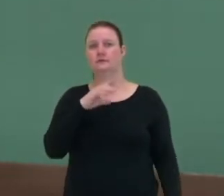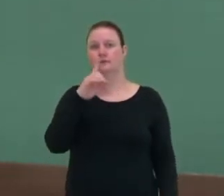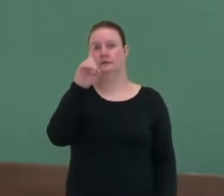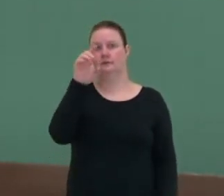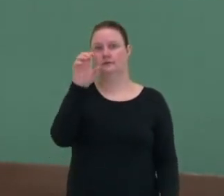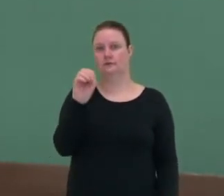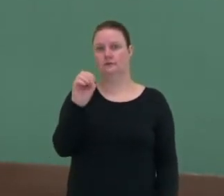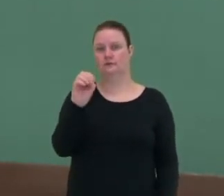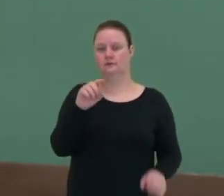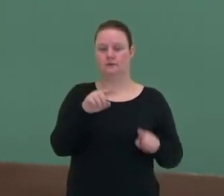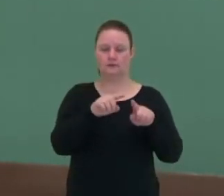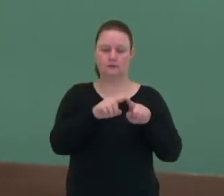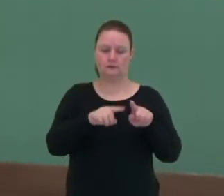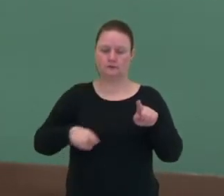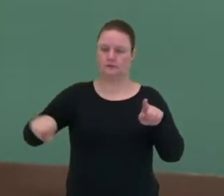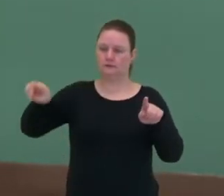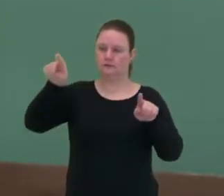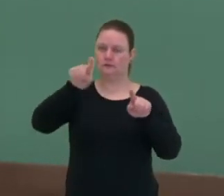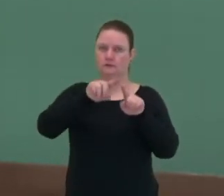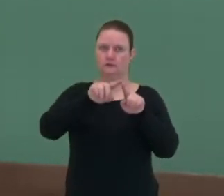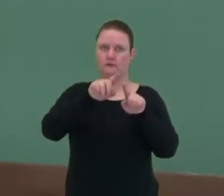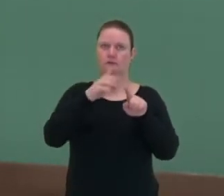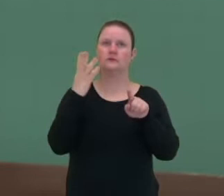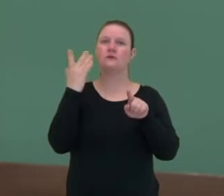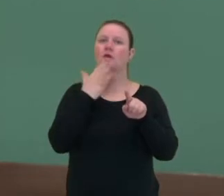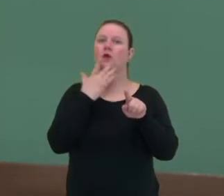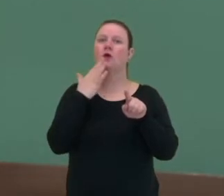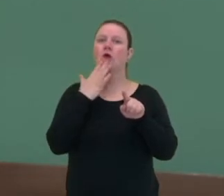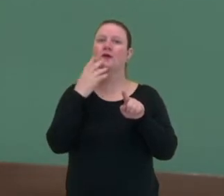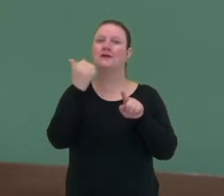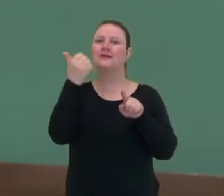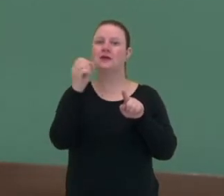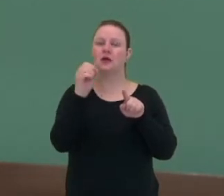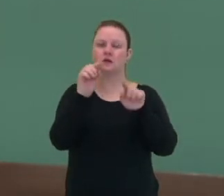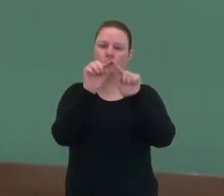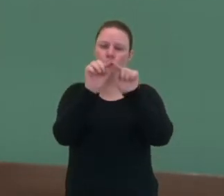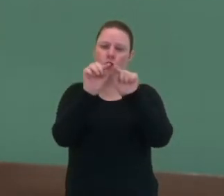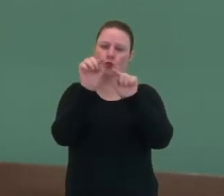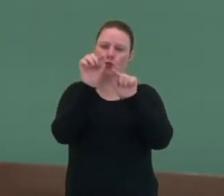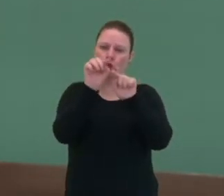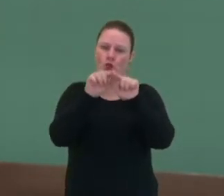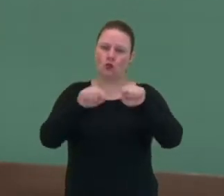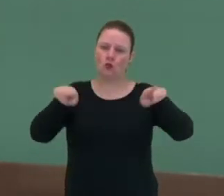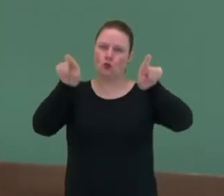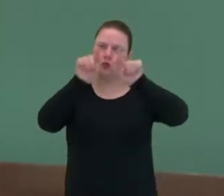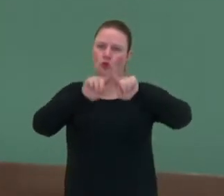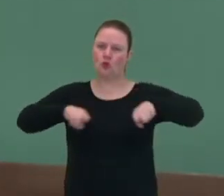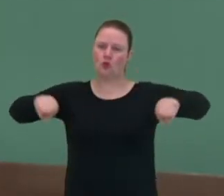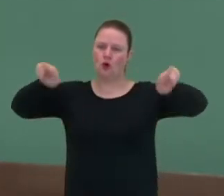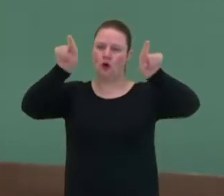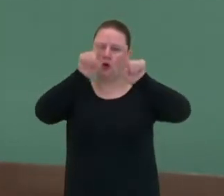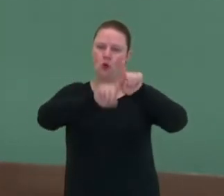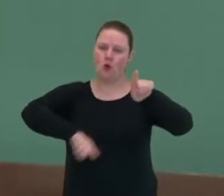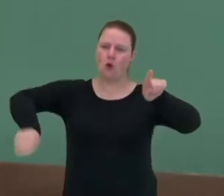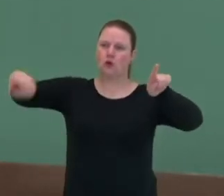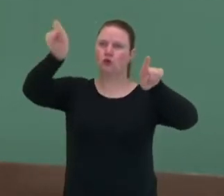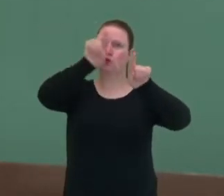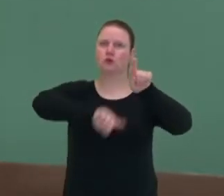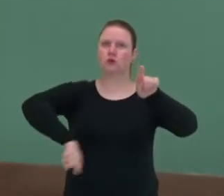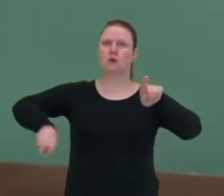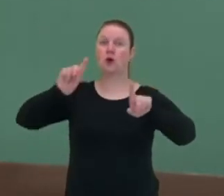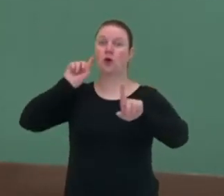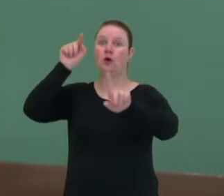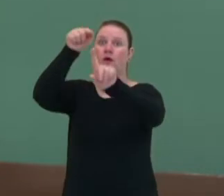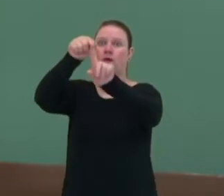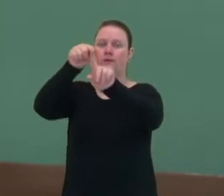círculos concêntricos e de cores diferentes, tá? Então você consegue pelas cores determinar onde está o centro do